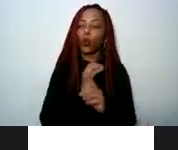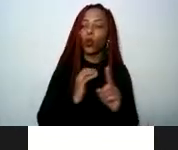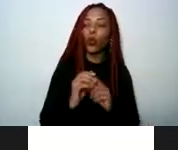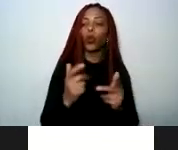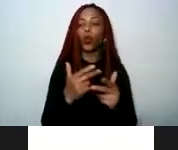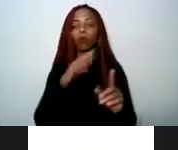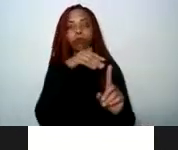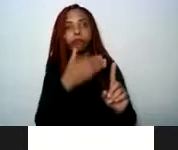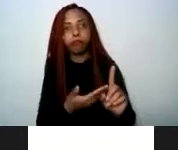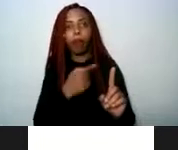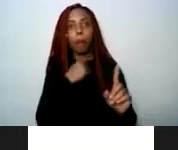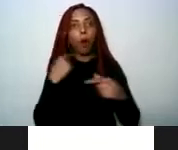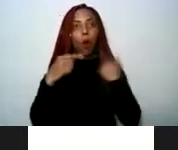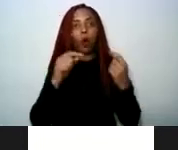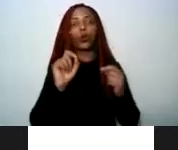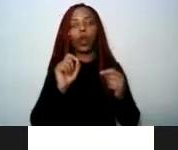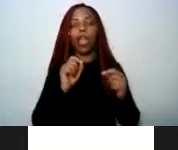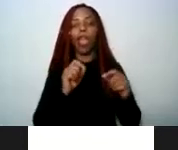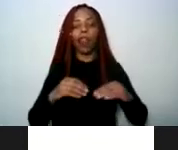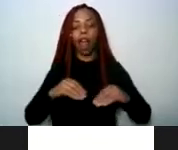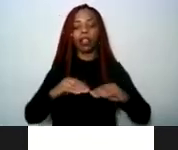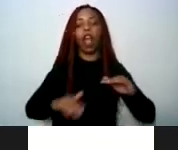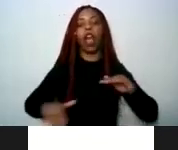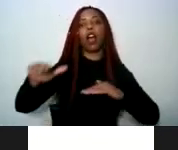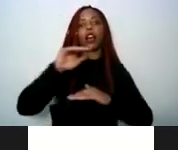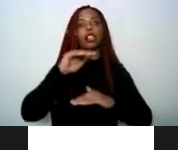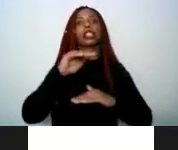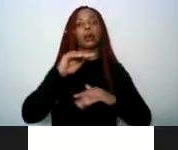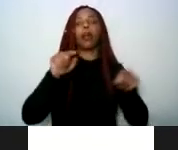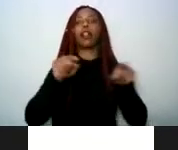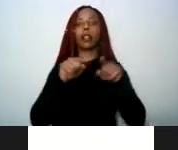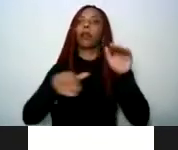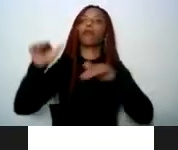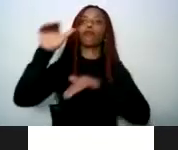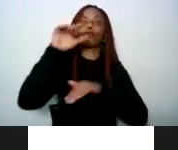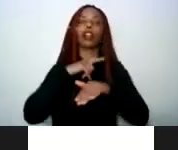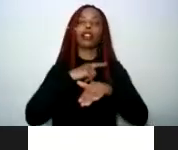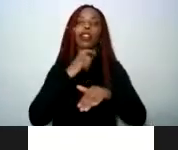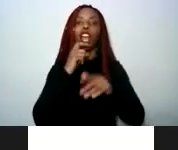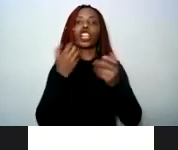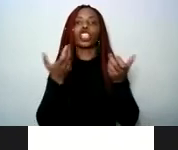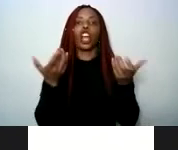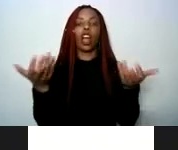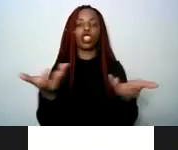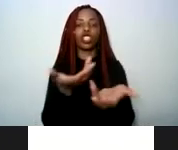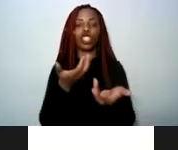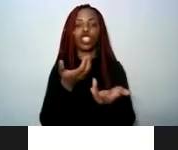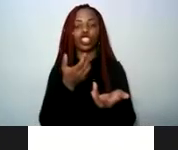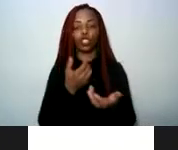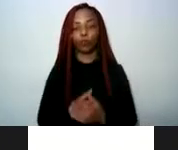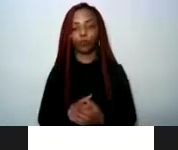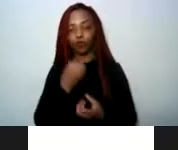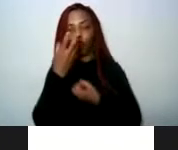visível acima da terra e também flutua sobre um jardim o jardim da casa de